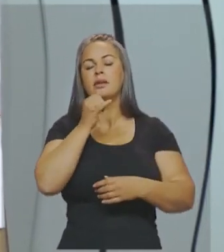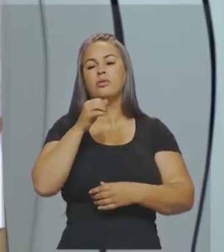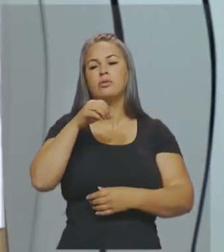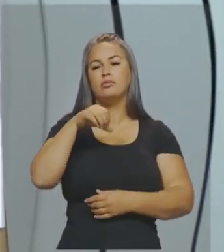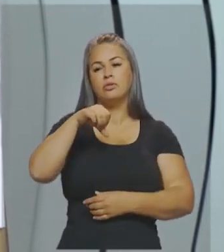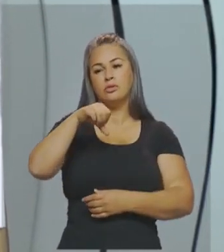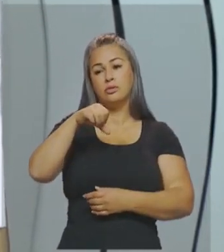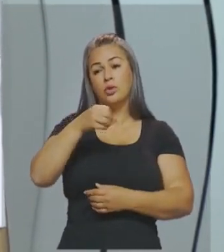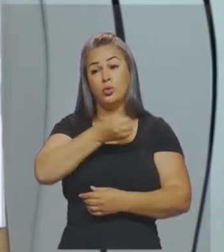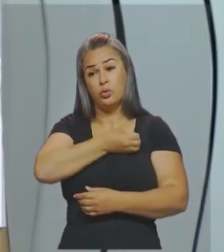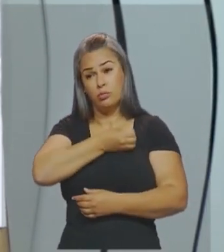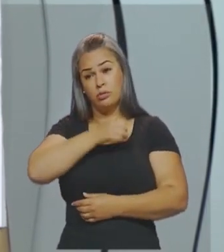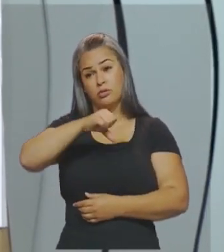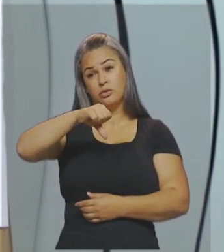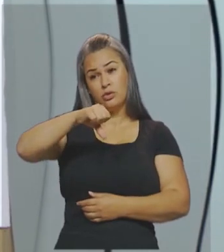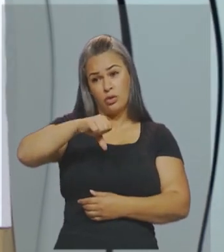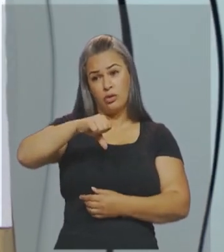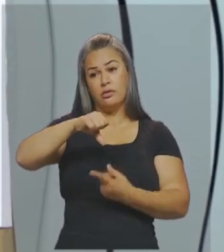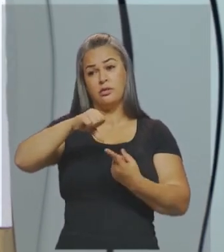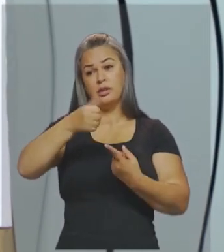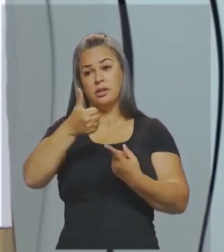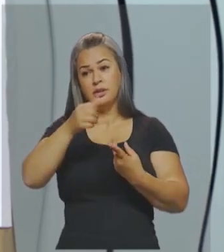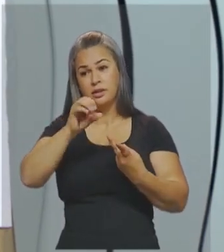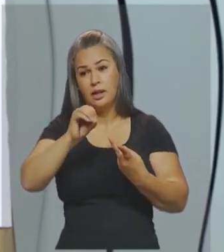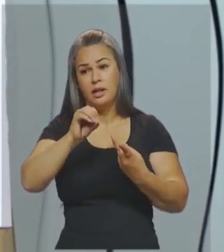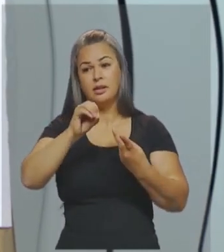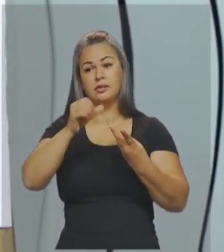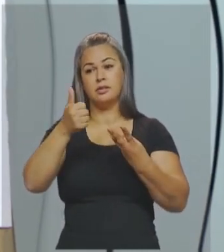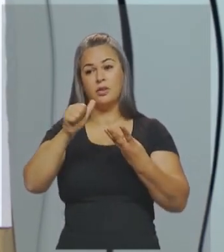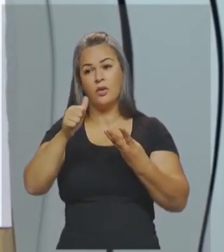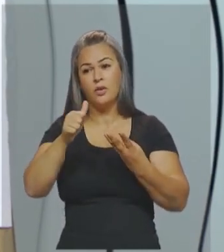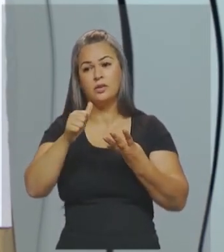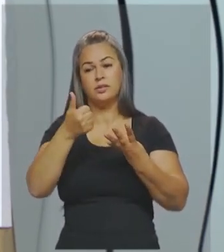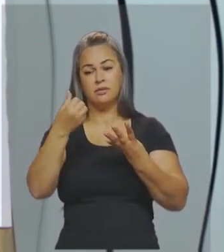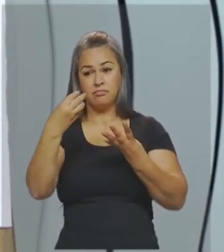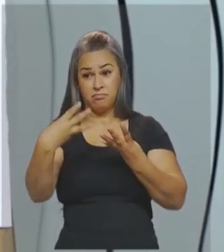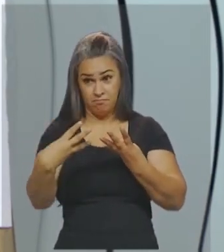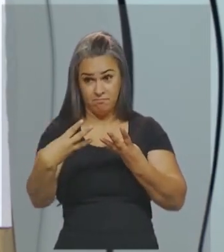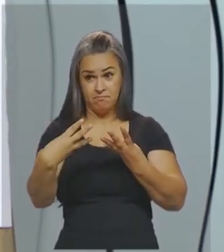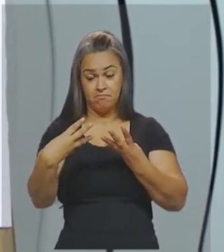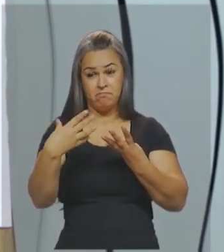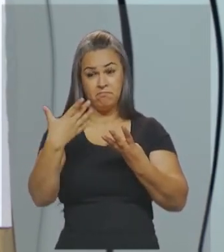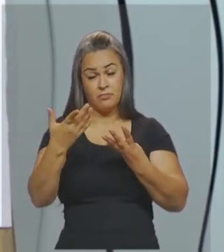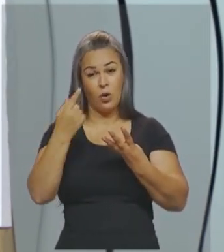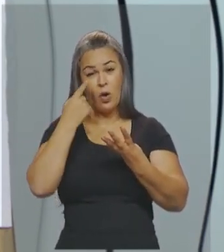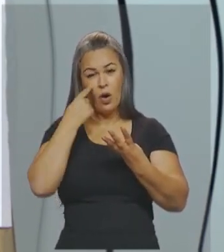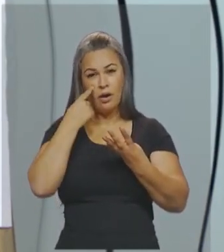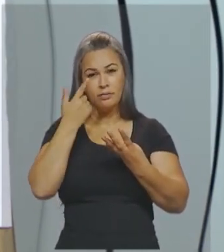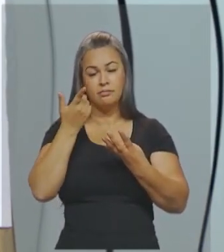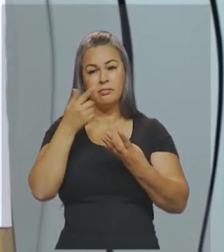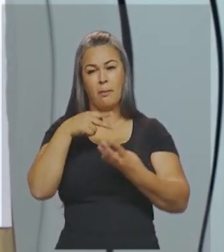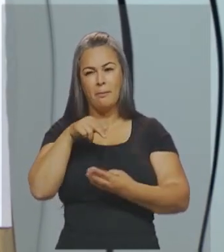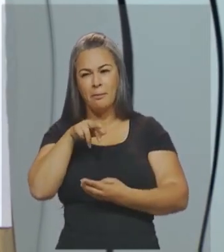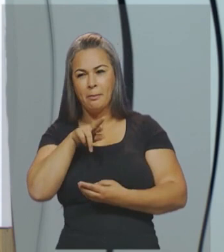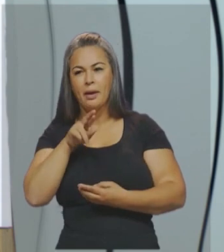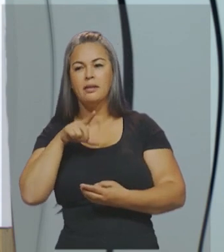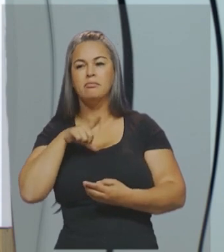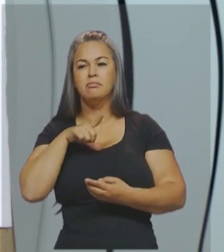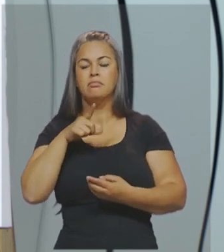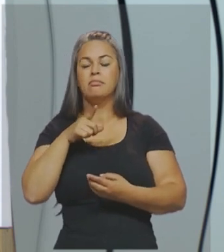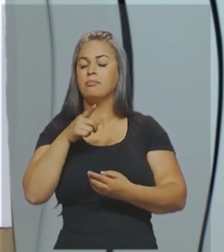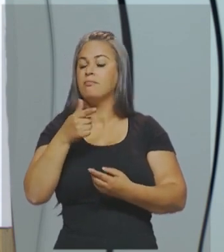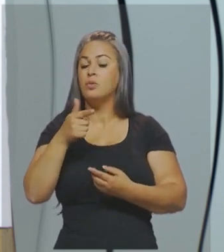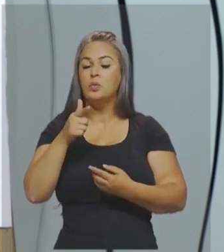e 13. Então, aqui eu tenho 4 elementos. Como é quantidade par, a gente não tem a mediana lá no